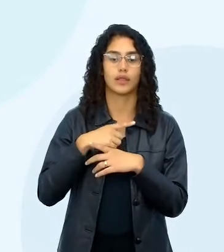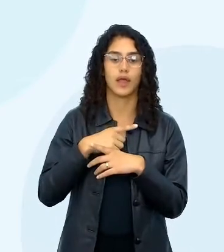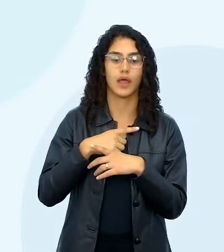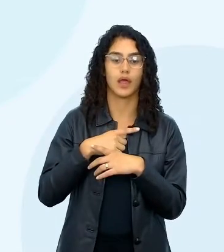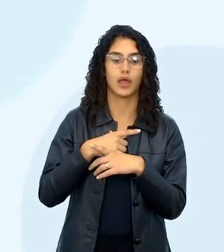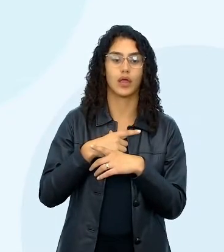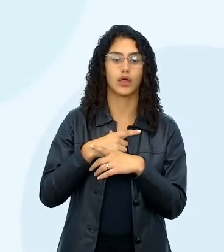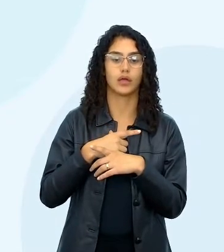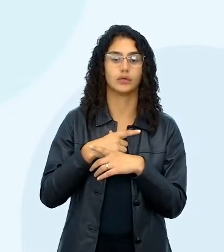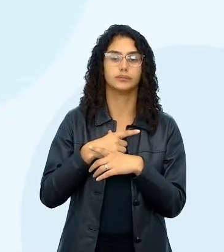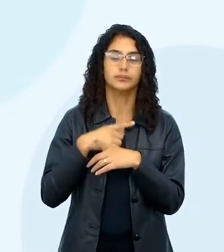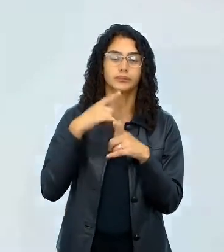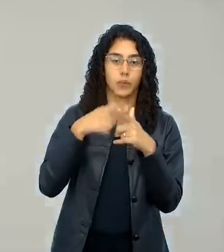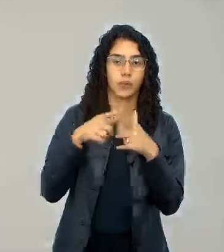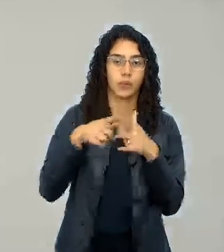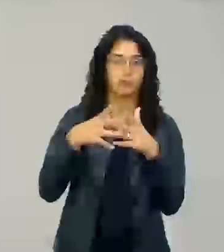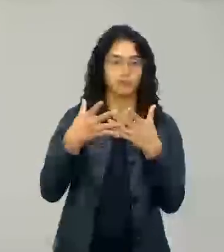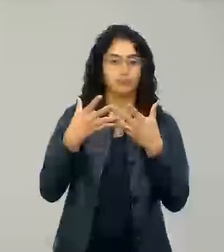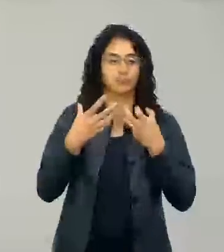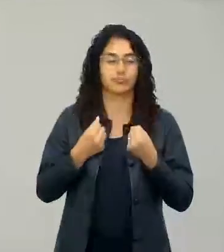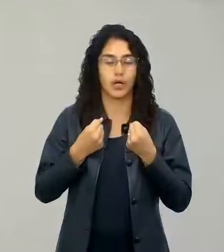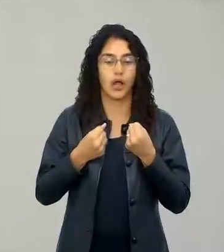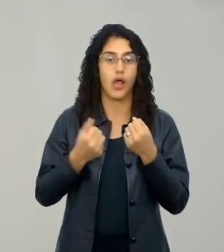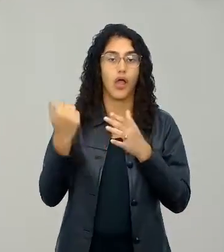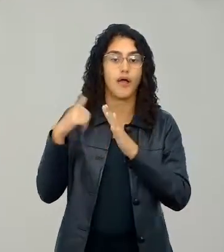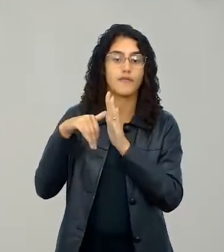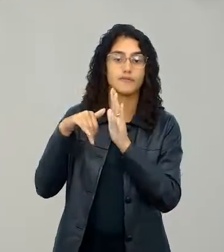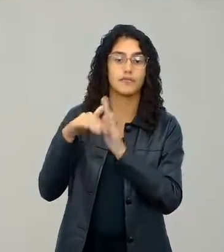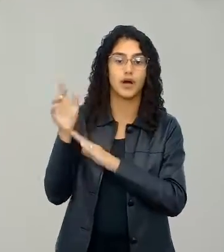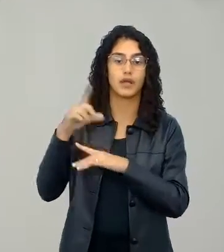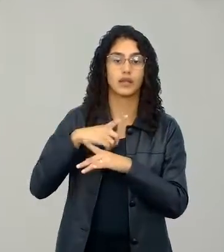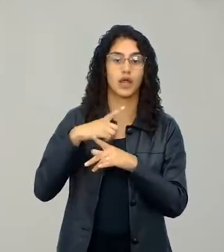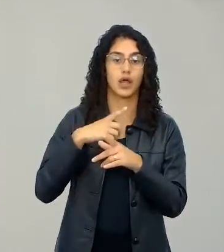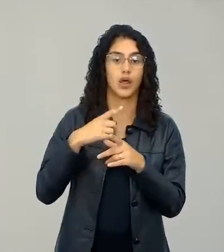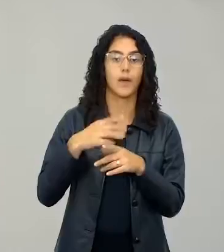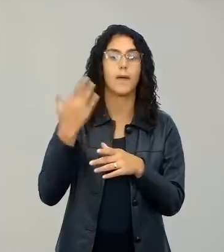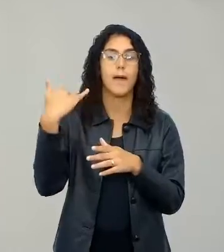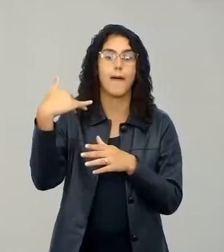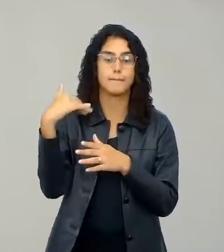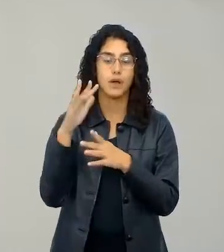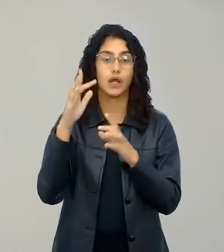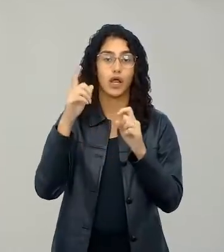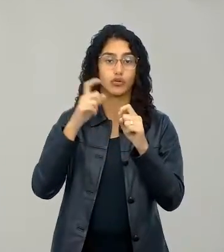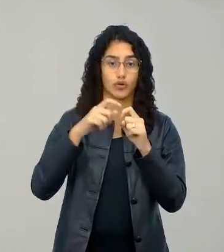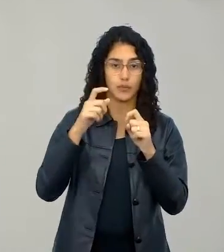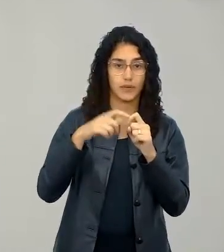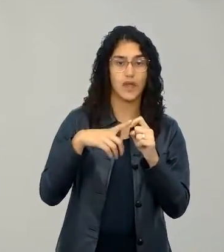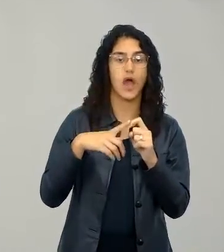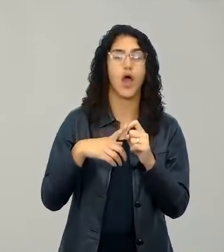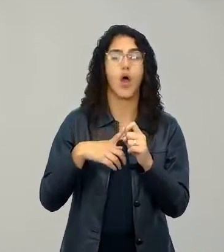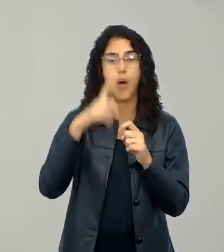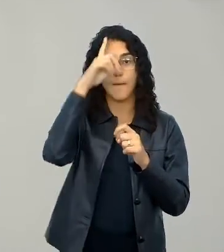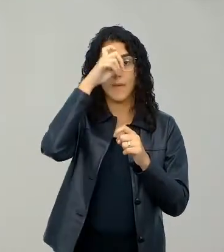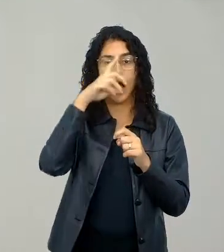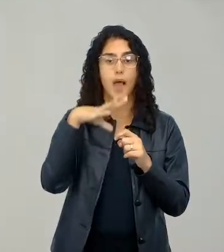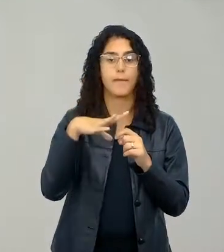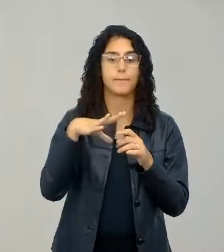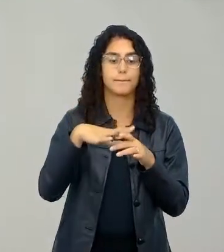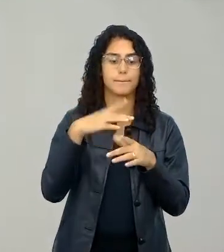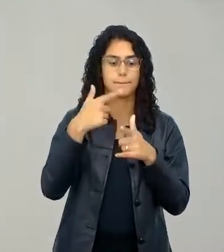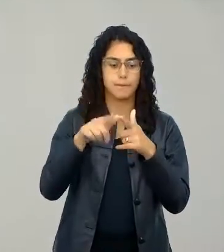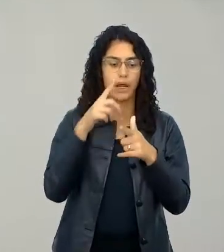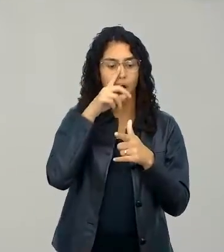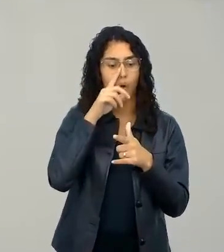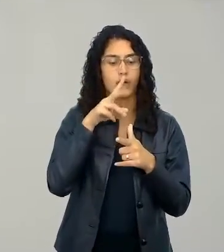resíduos perigosos tóxicos, muito daquele resíduo hospitalar, que é bastante contaminante.